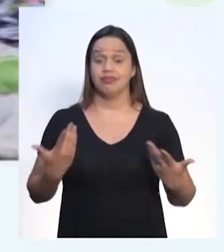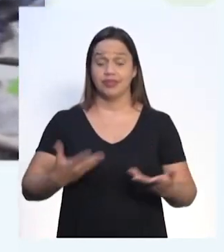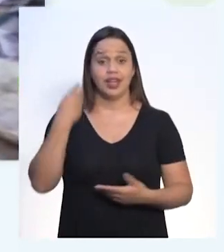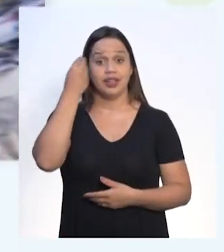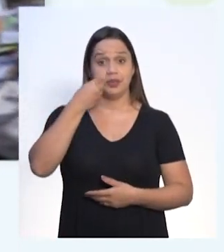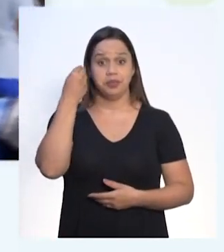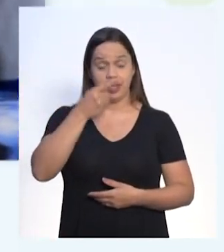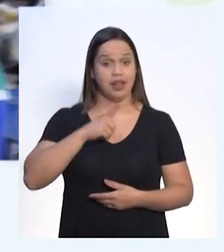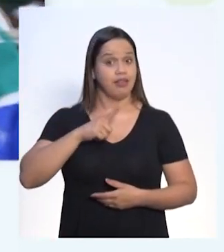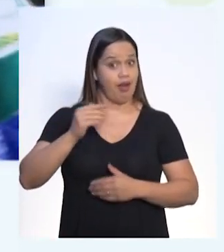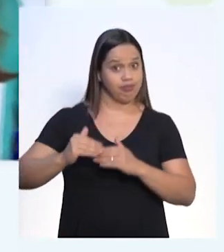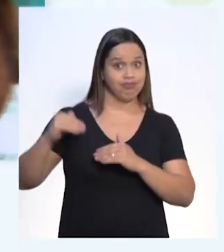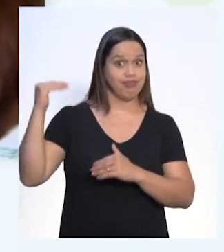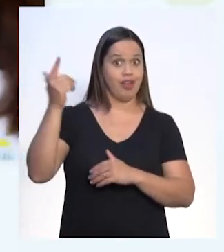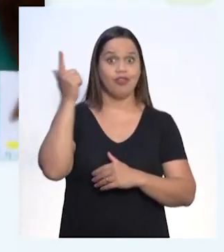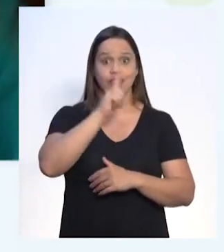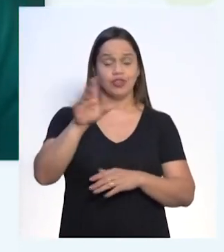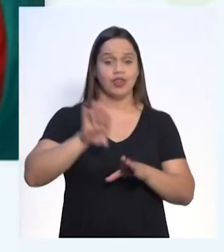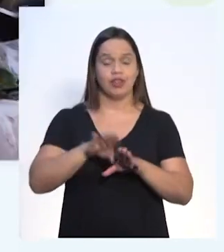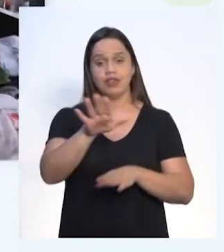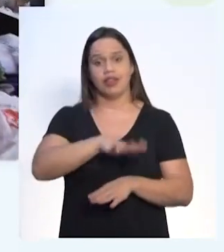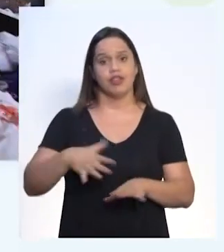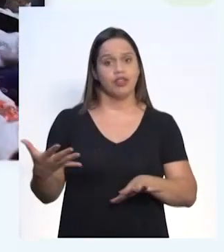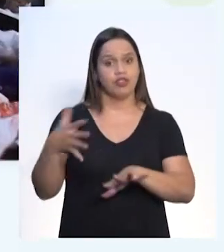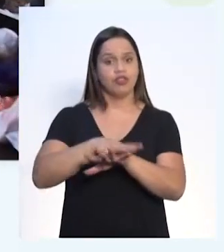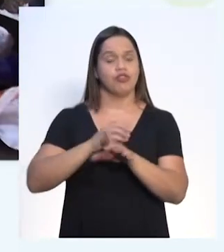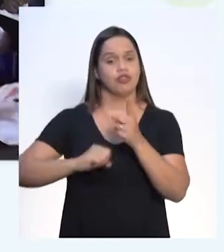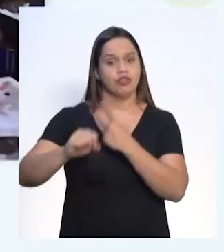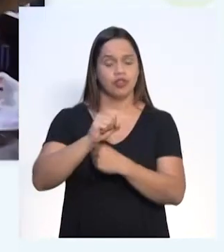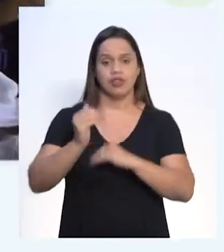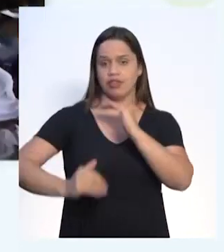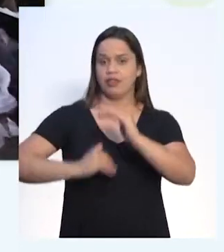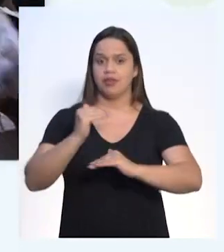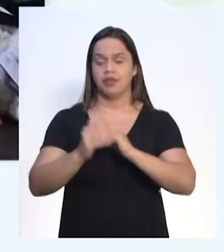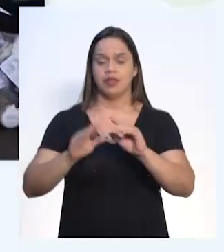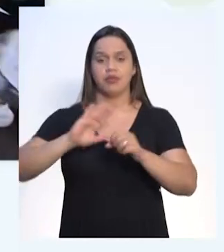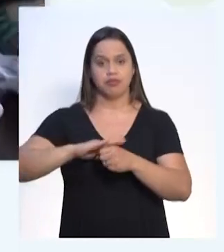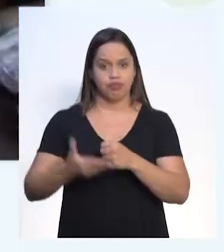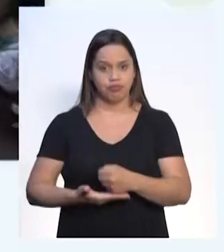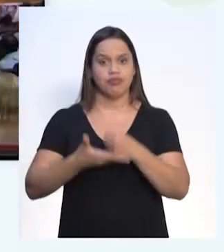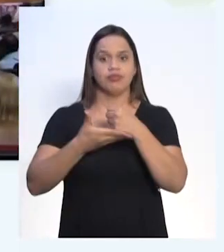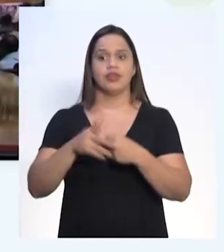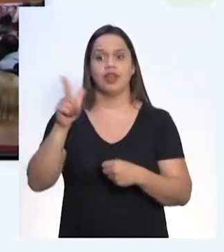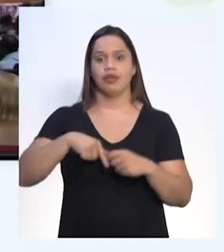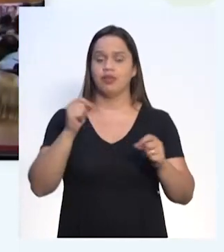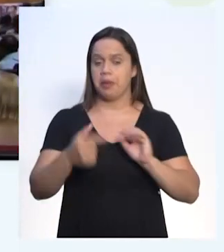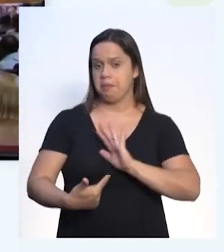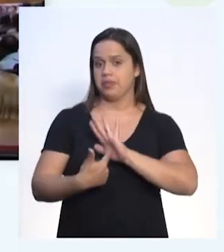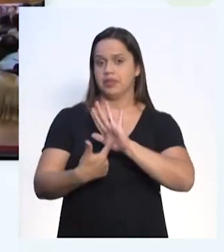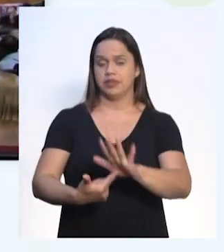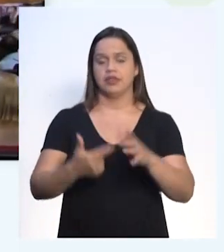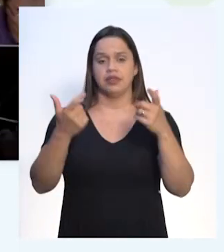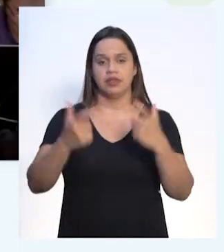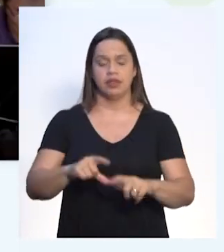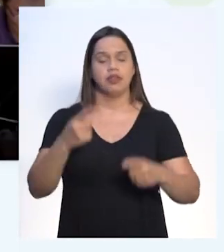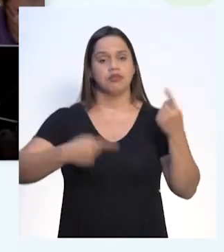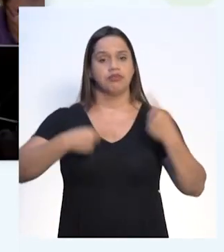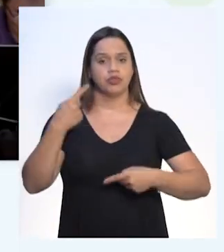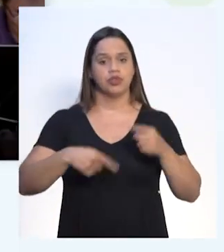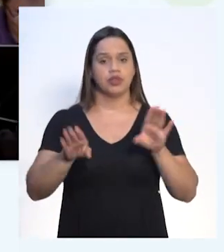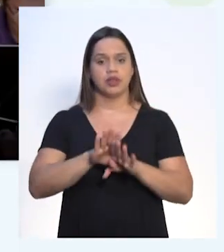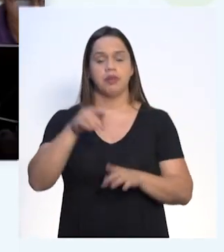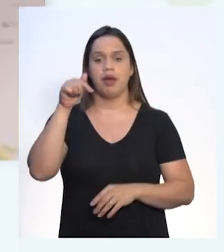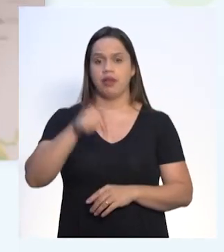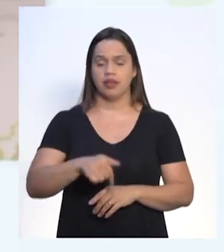Experiências bem-sucedidas nas áreas de inclusão social e desenvolvimento sustentável foram apresentadas e discutidas